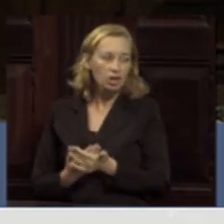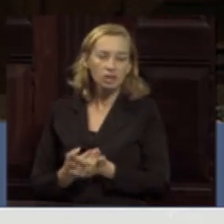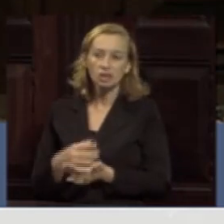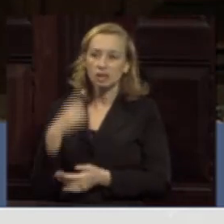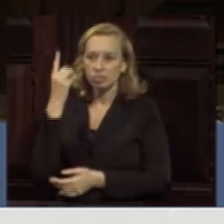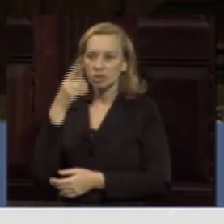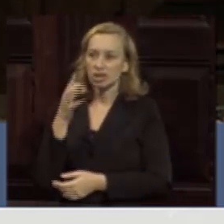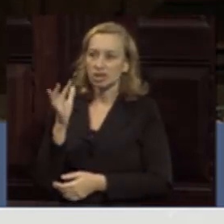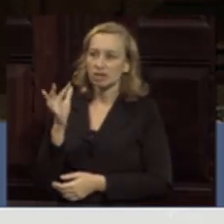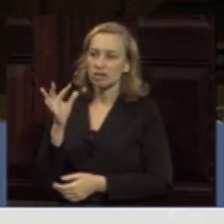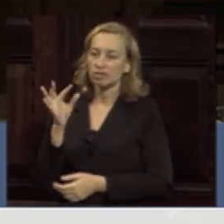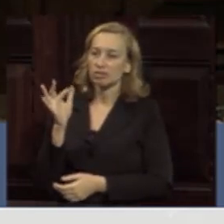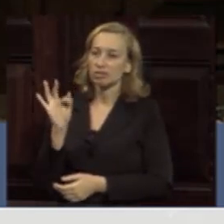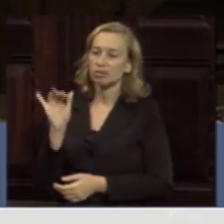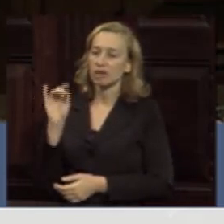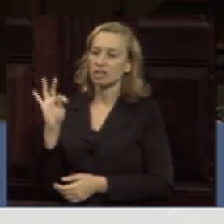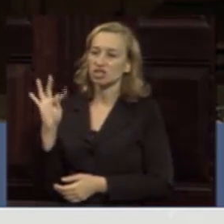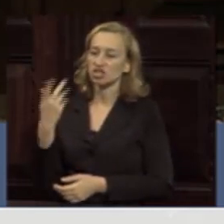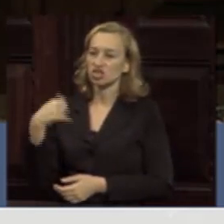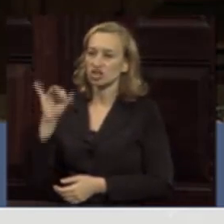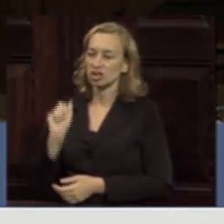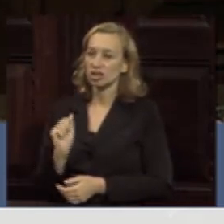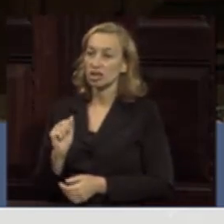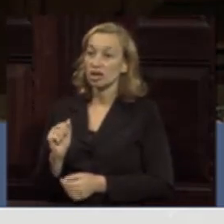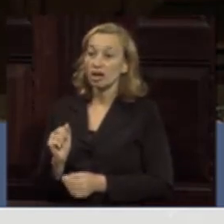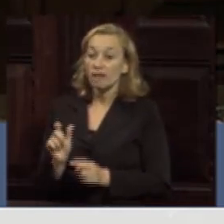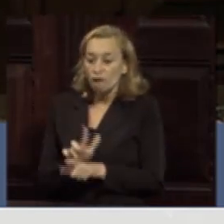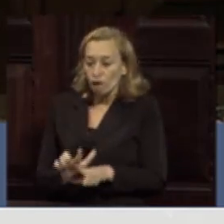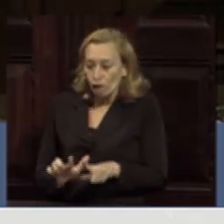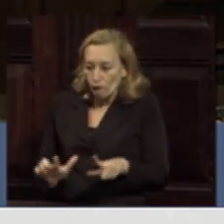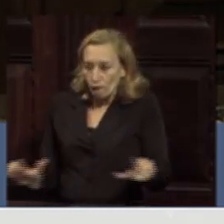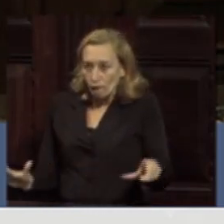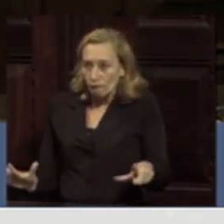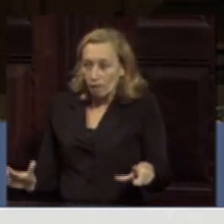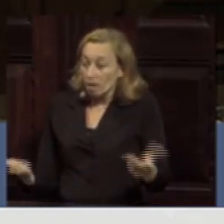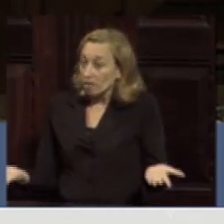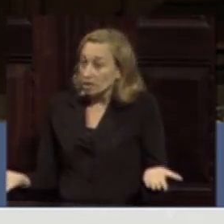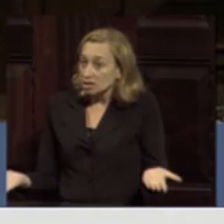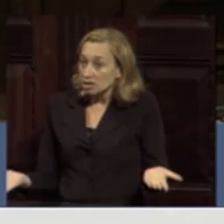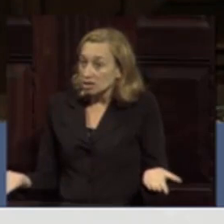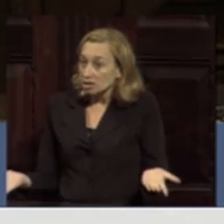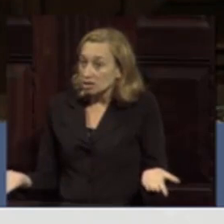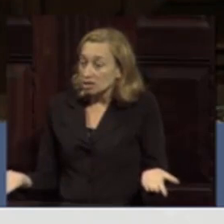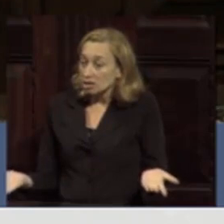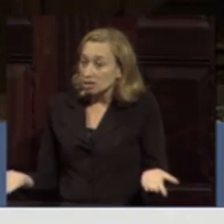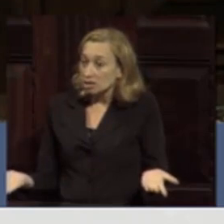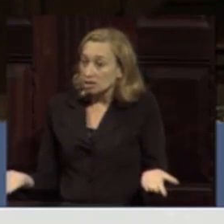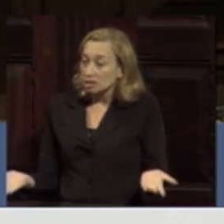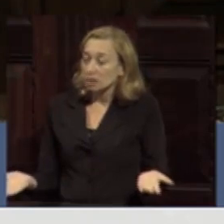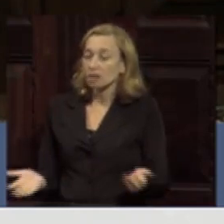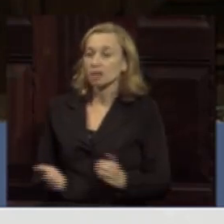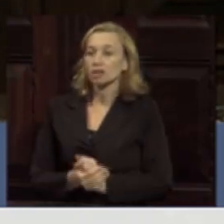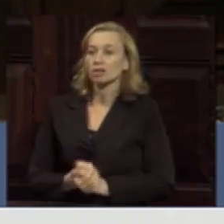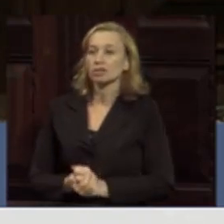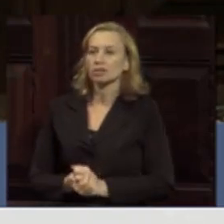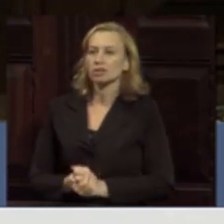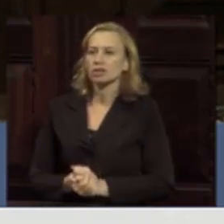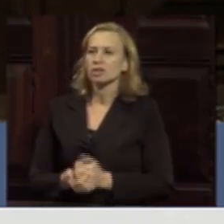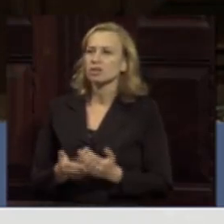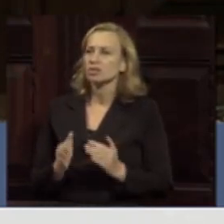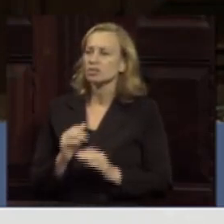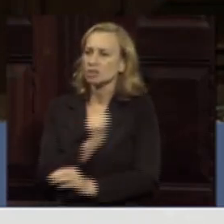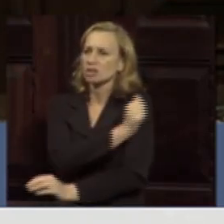vazias, espaços físicos ociosos, que essas turmas de 45 alunos, três turmas de 45 alunos, não podem